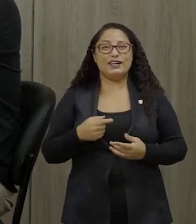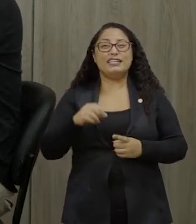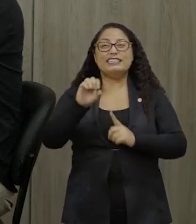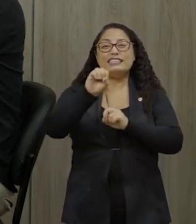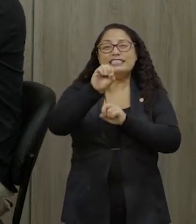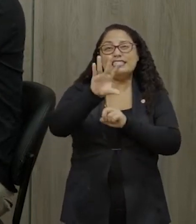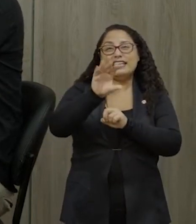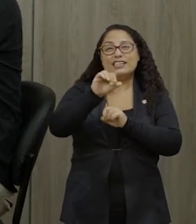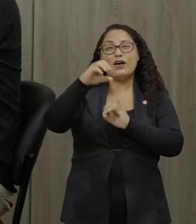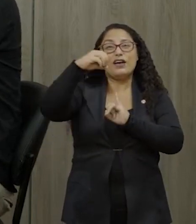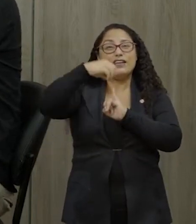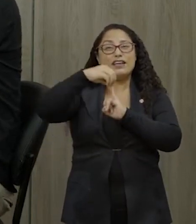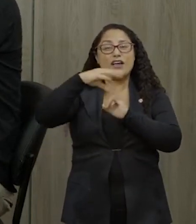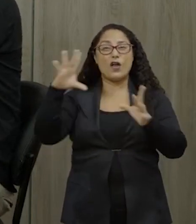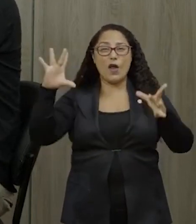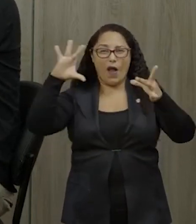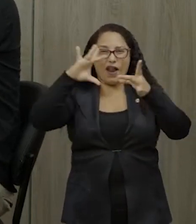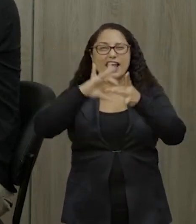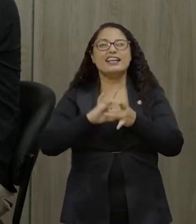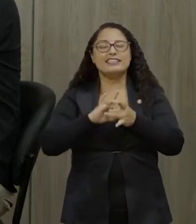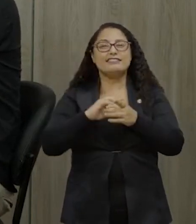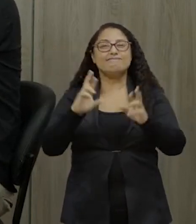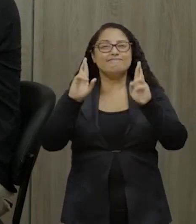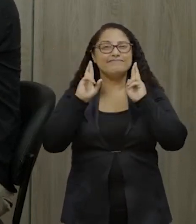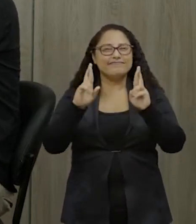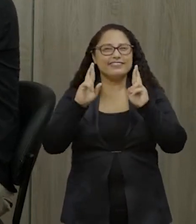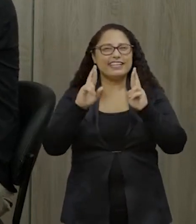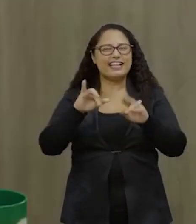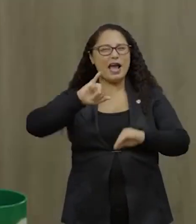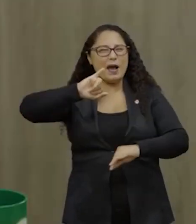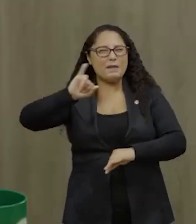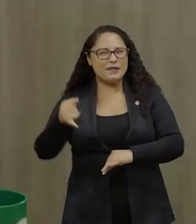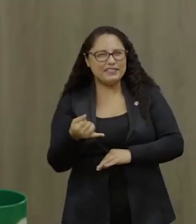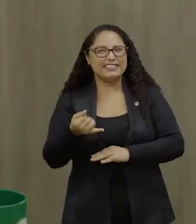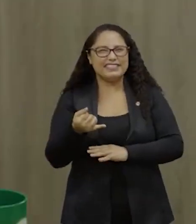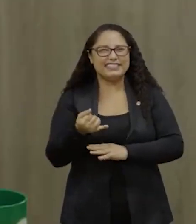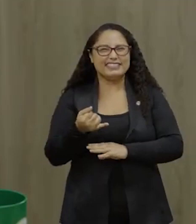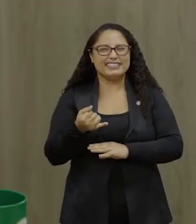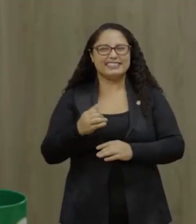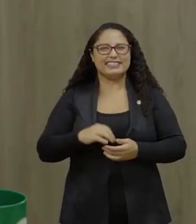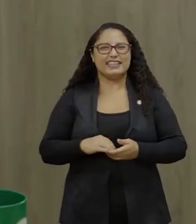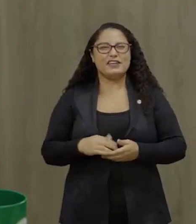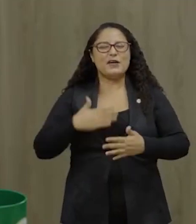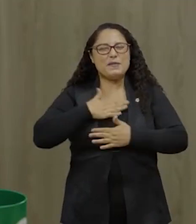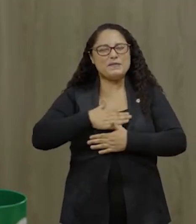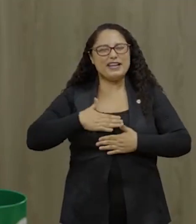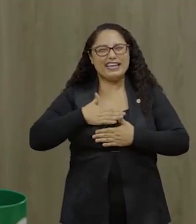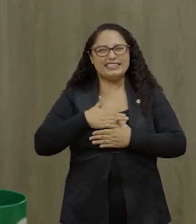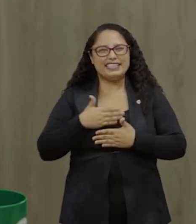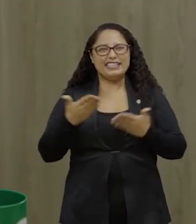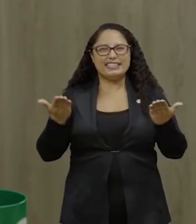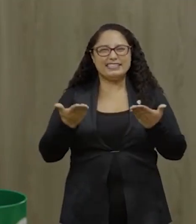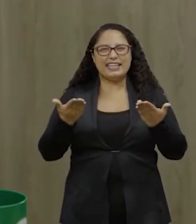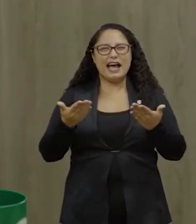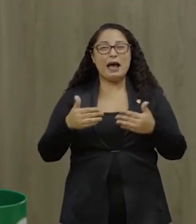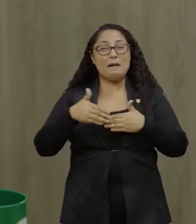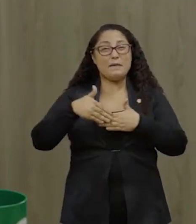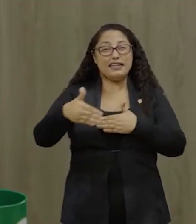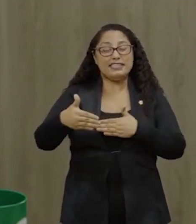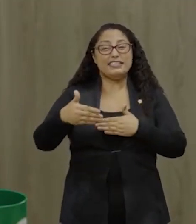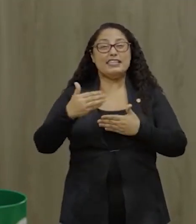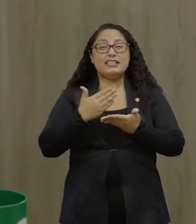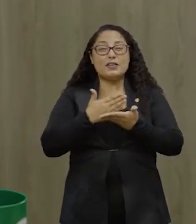Estação IFB, a parte de conexões. Espero que vocês tenham aproveitado. E foi um prazer estar à frente